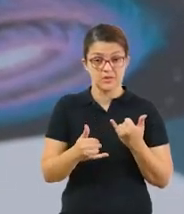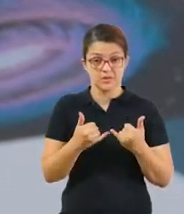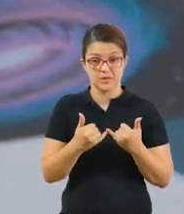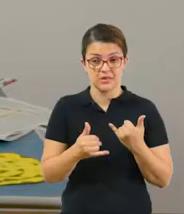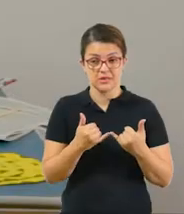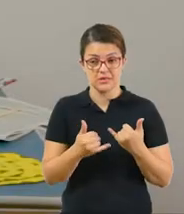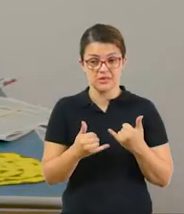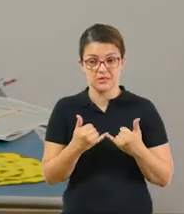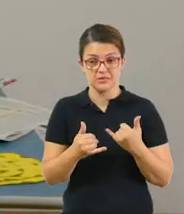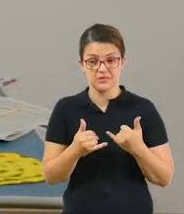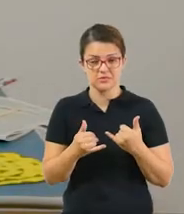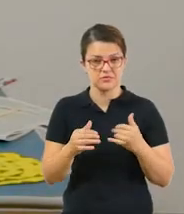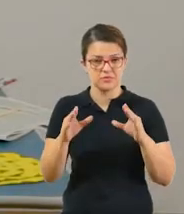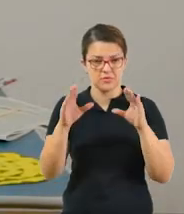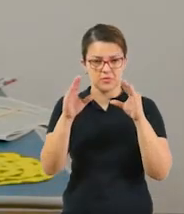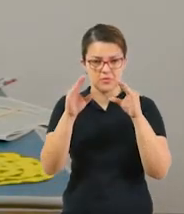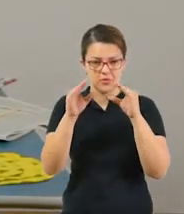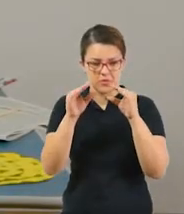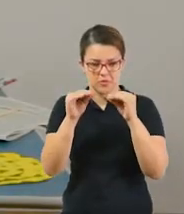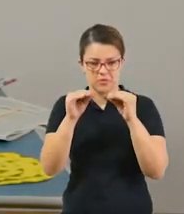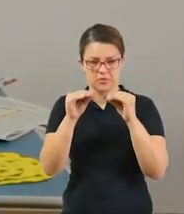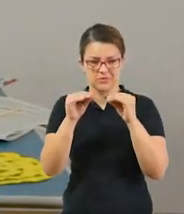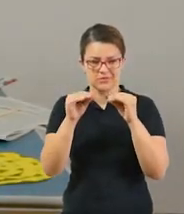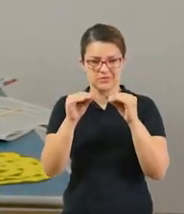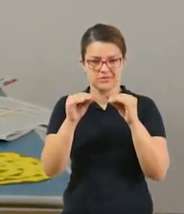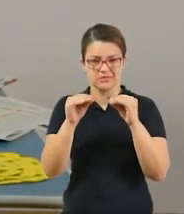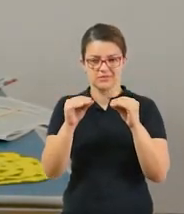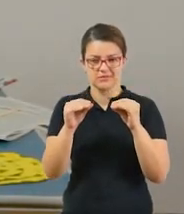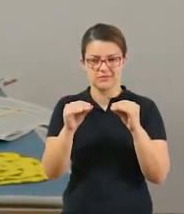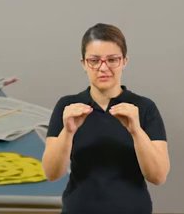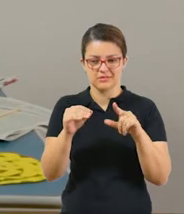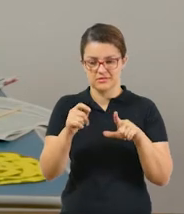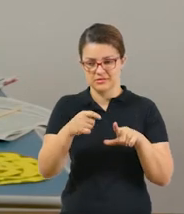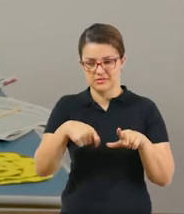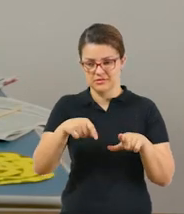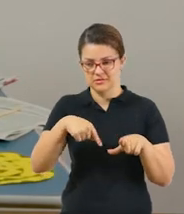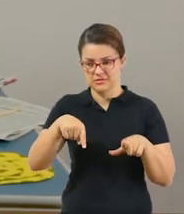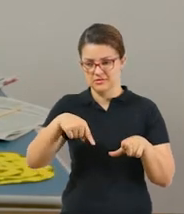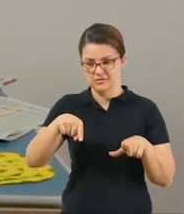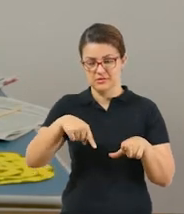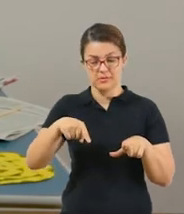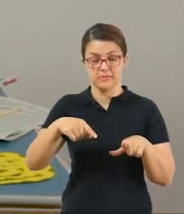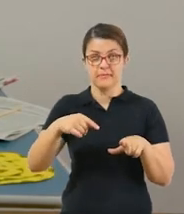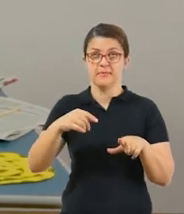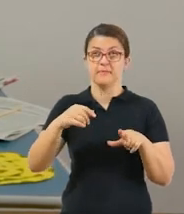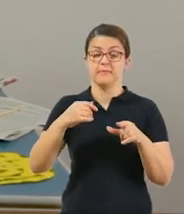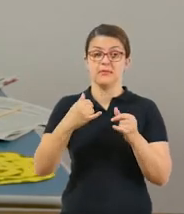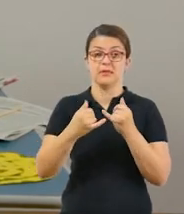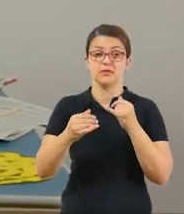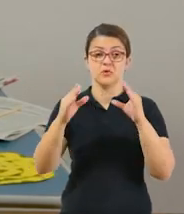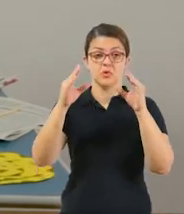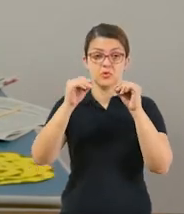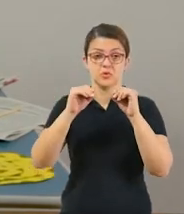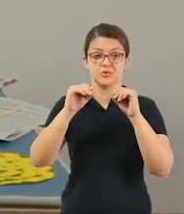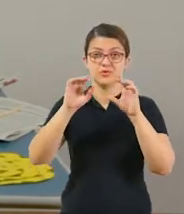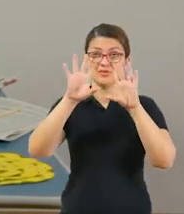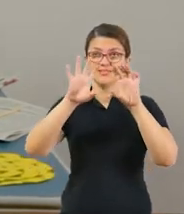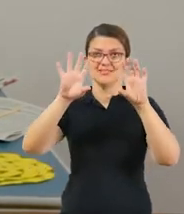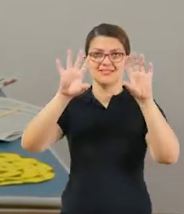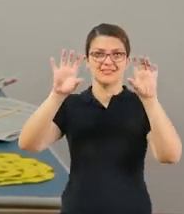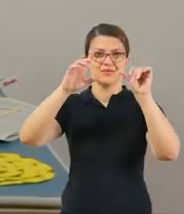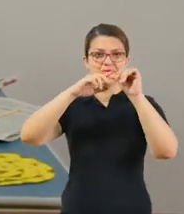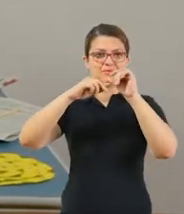se fosse uma noite boa noite nos uma noite o céu estrelado né